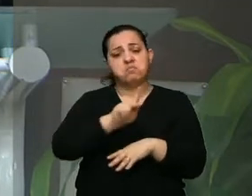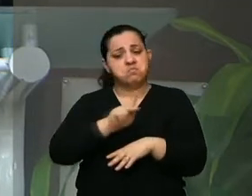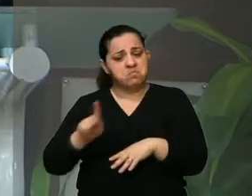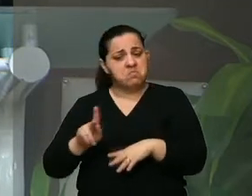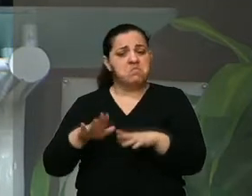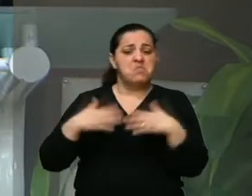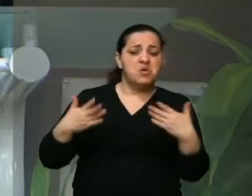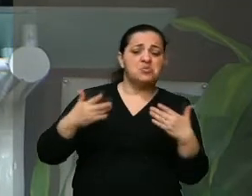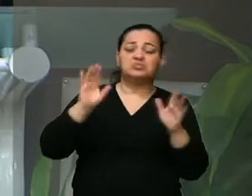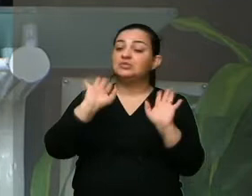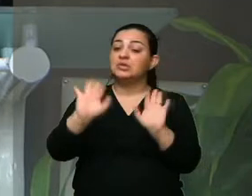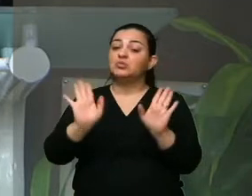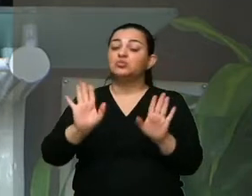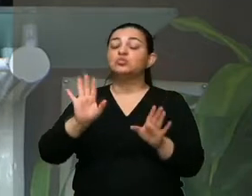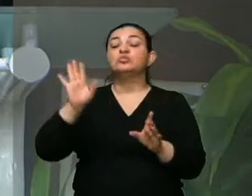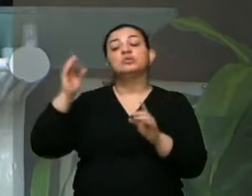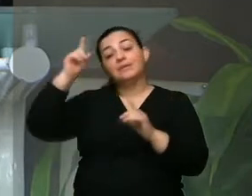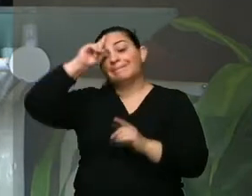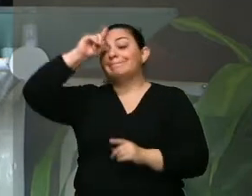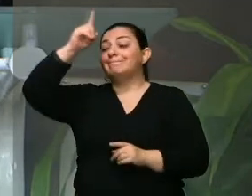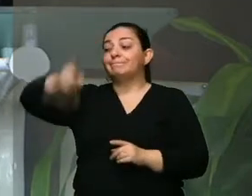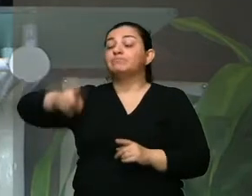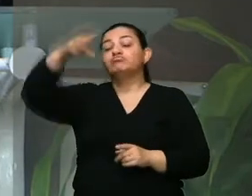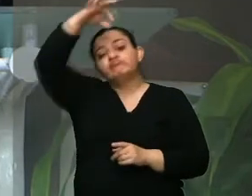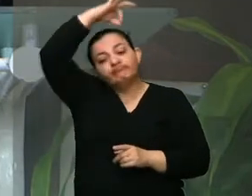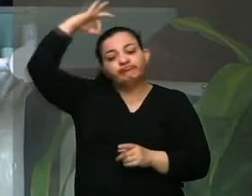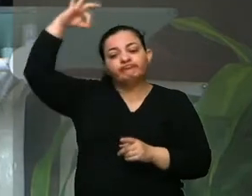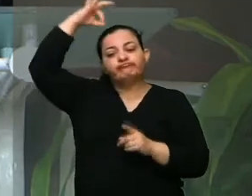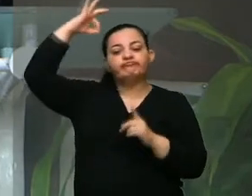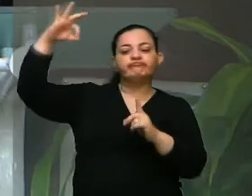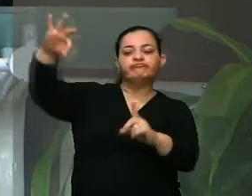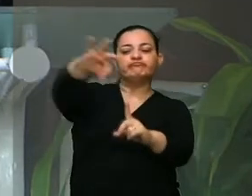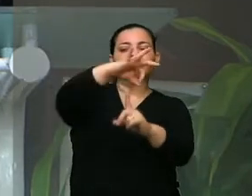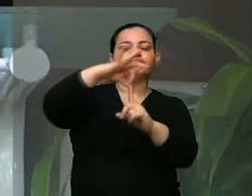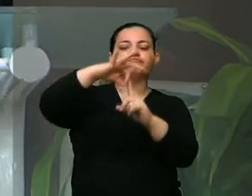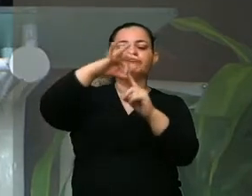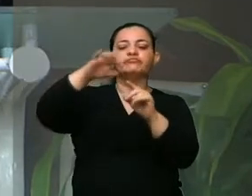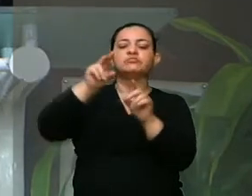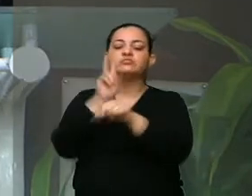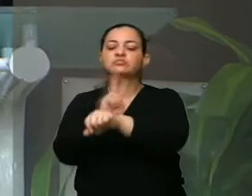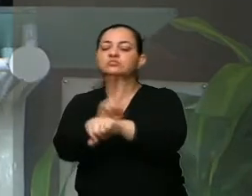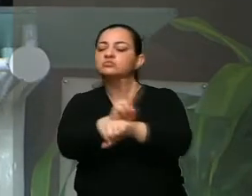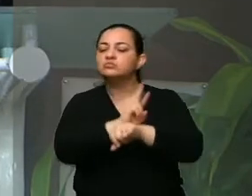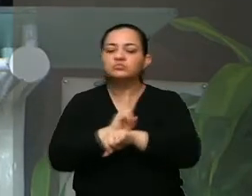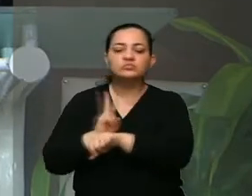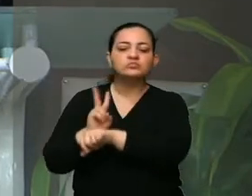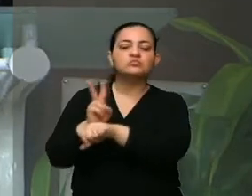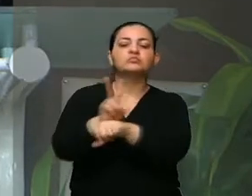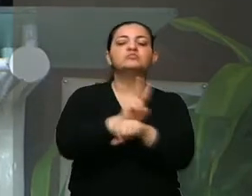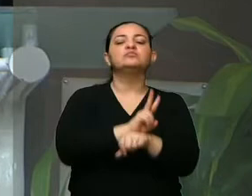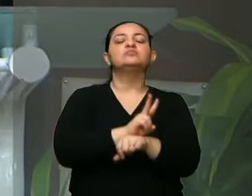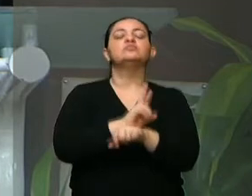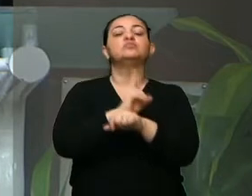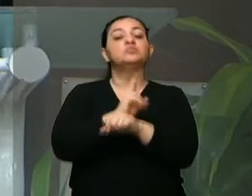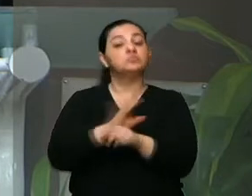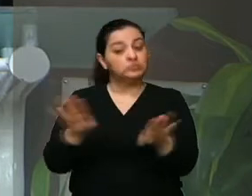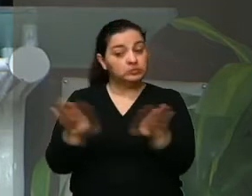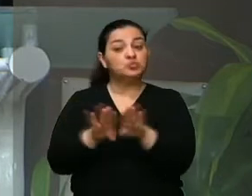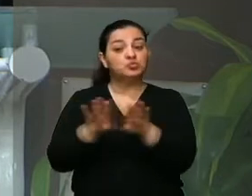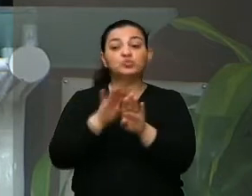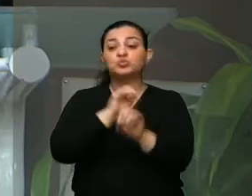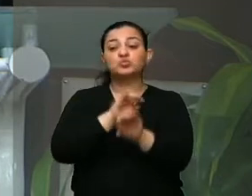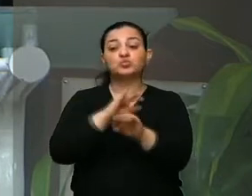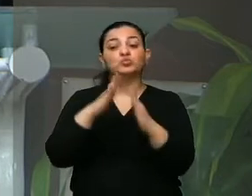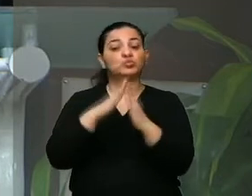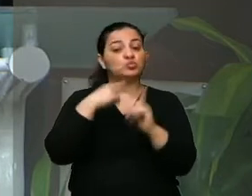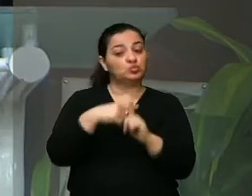ele enviou o espírito santo para ser o supervisor e tutor da